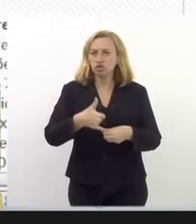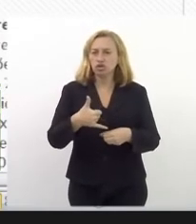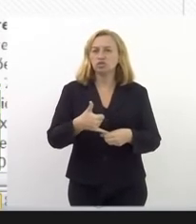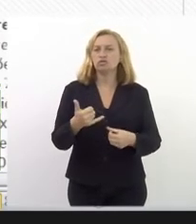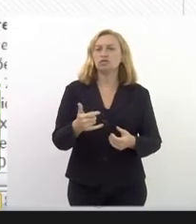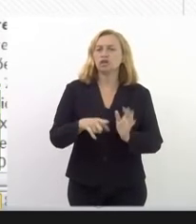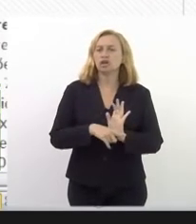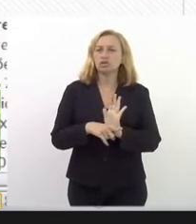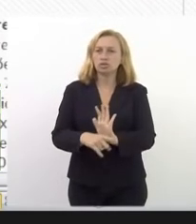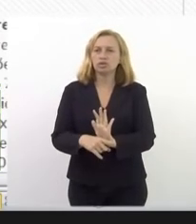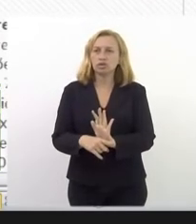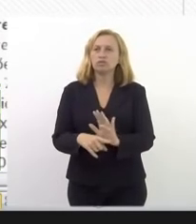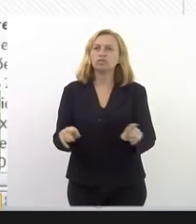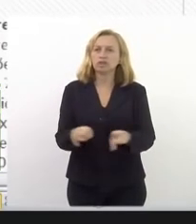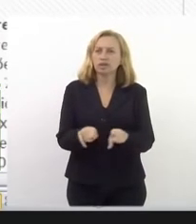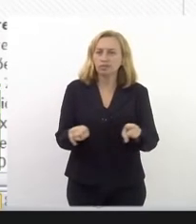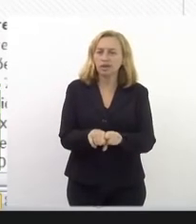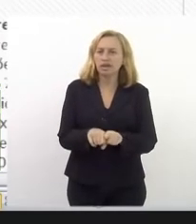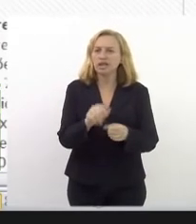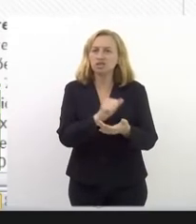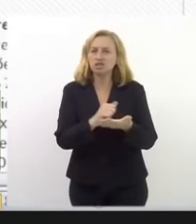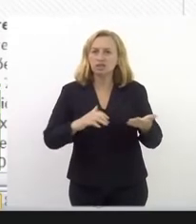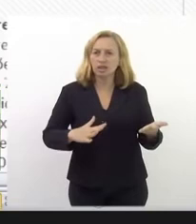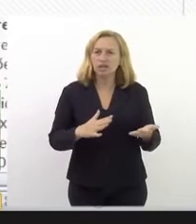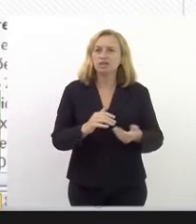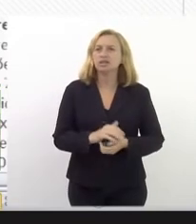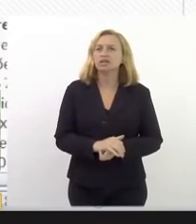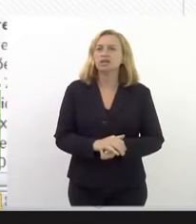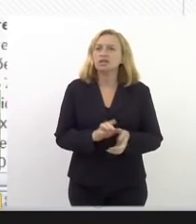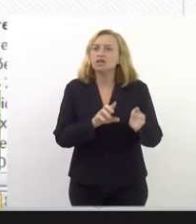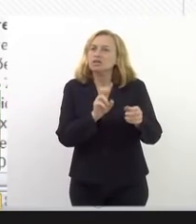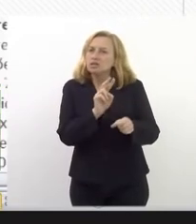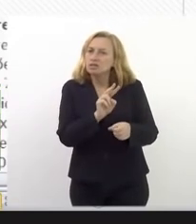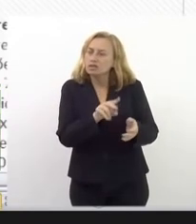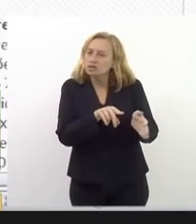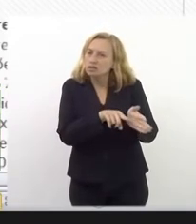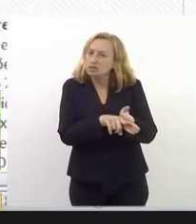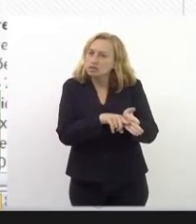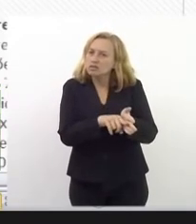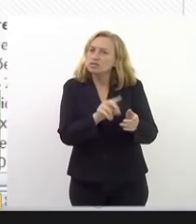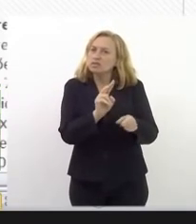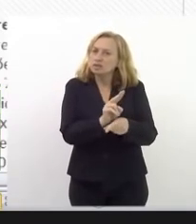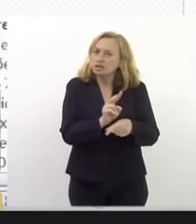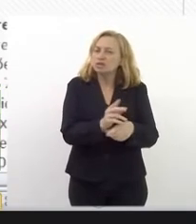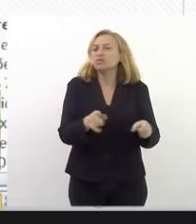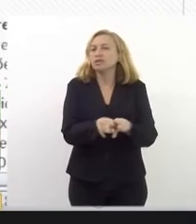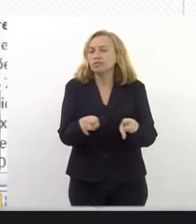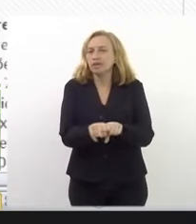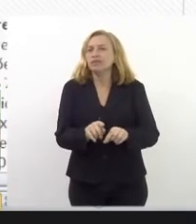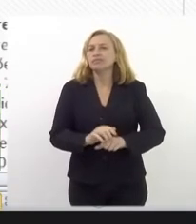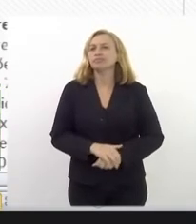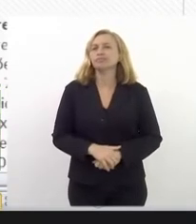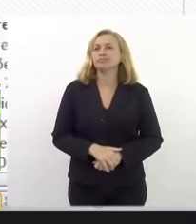acabou ajudando, e também atividades de fiscalização, mas sobretudo